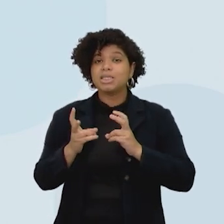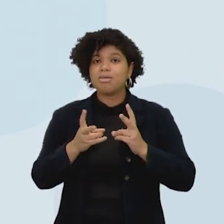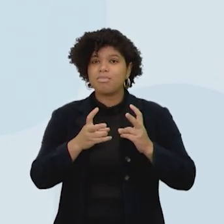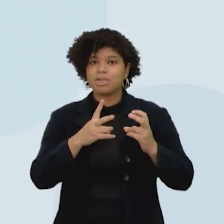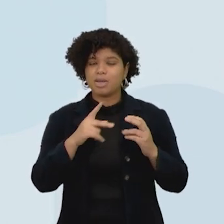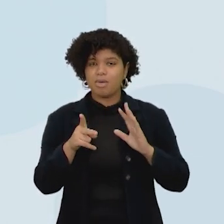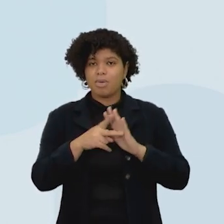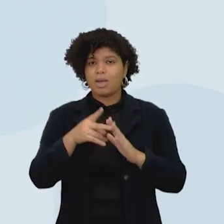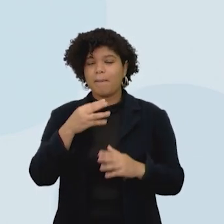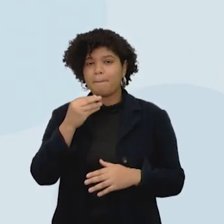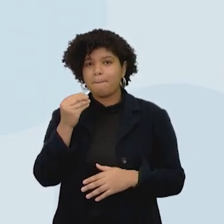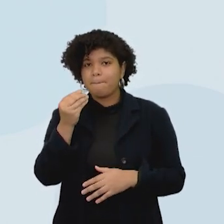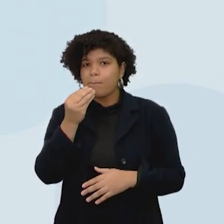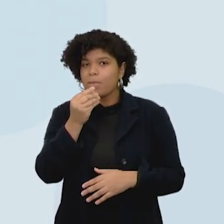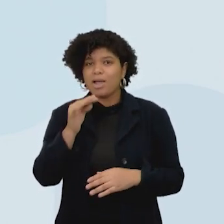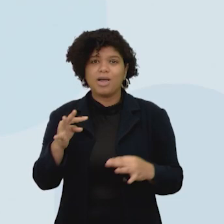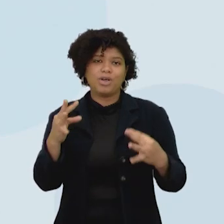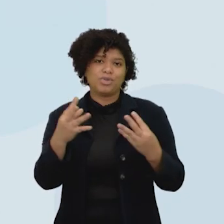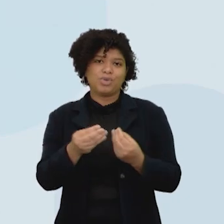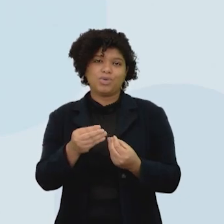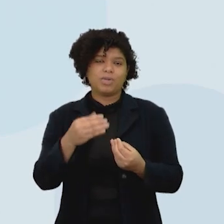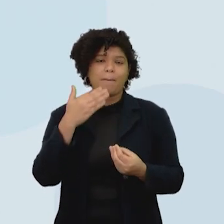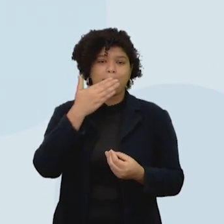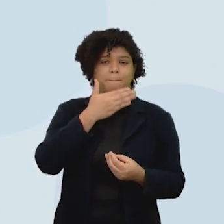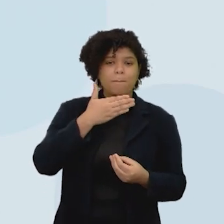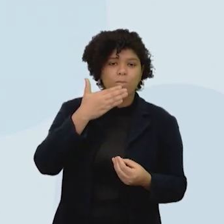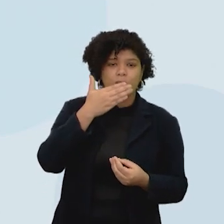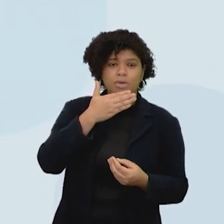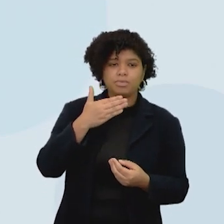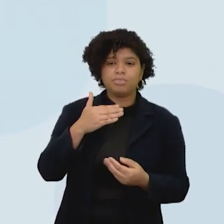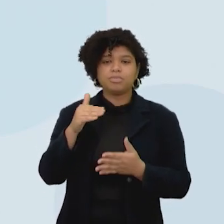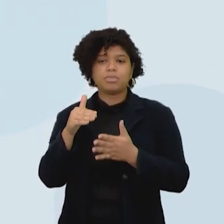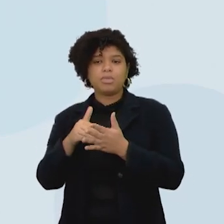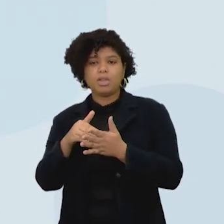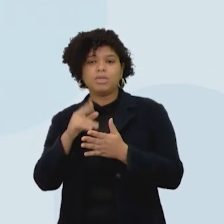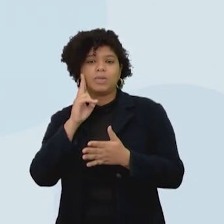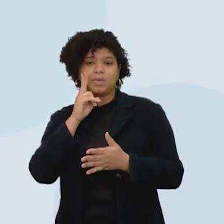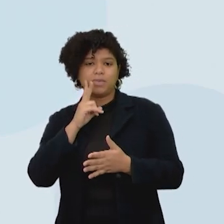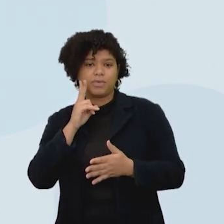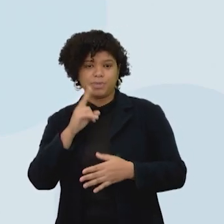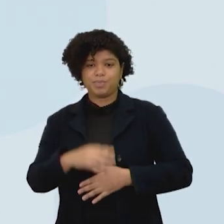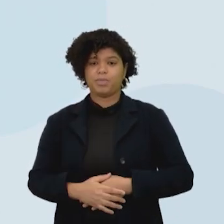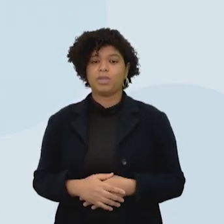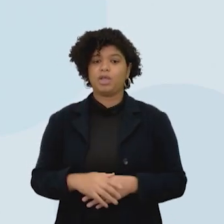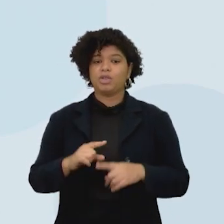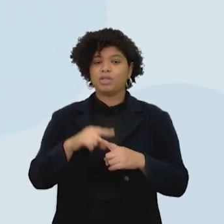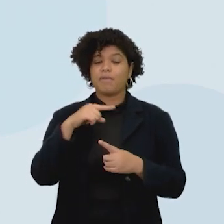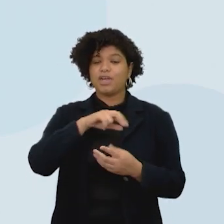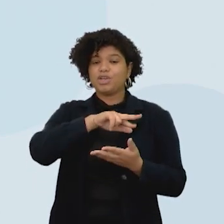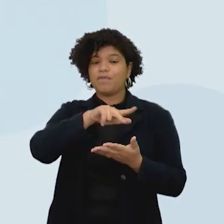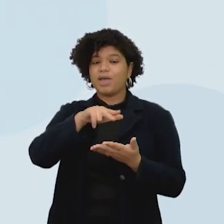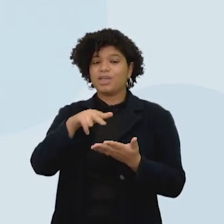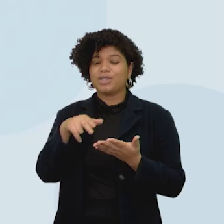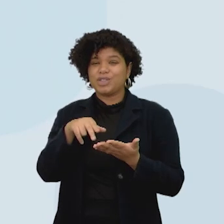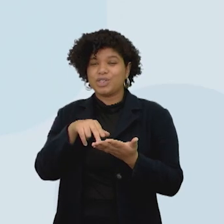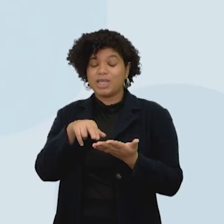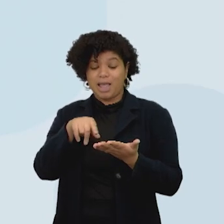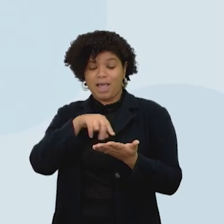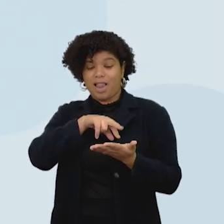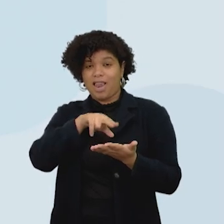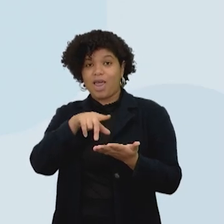em praticamente tudo, do doce ao vinho. Por essa razão, as indústrias alimentícias adicionam a coloração em seus produtos. Às